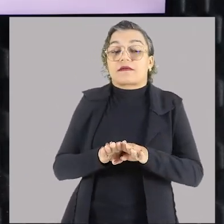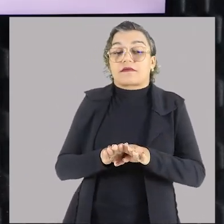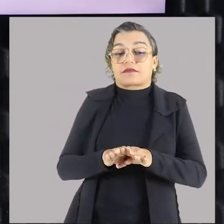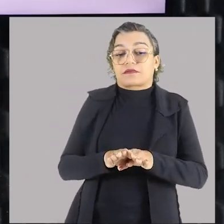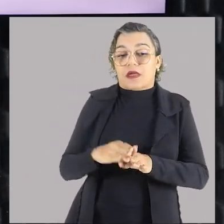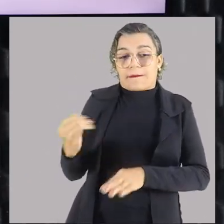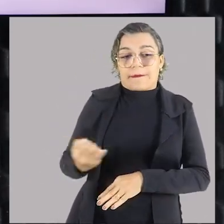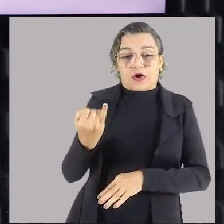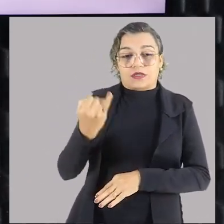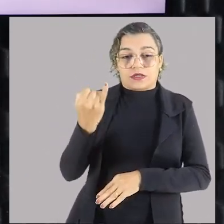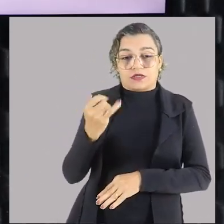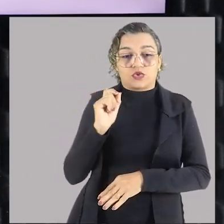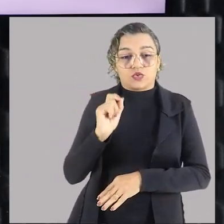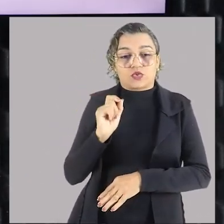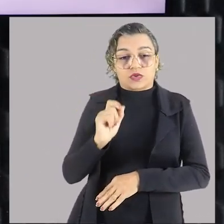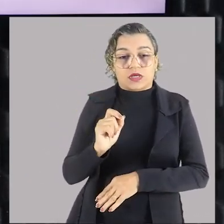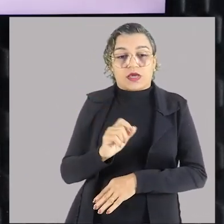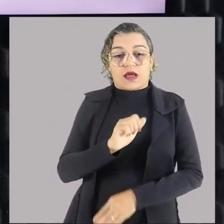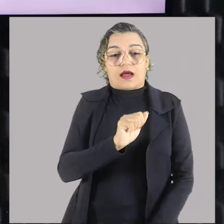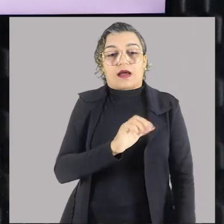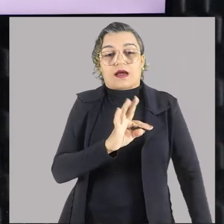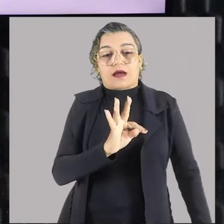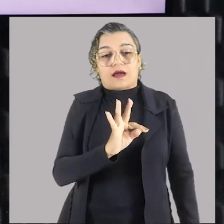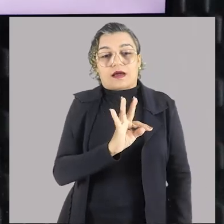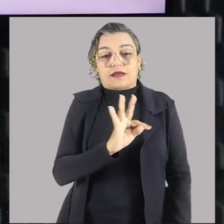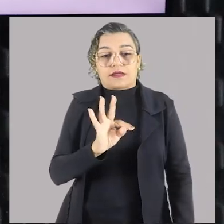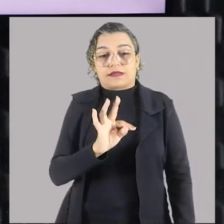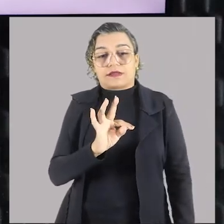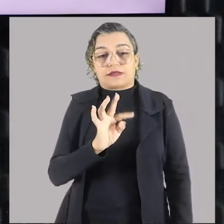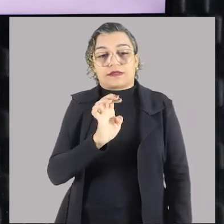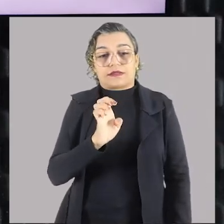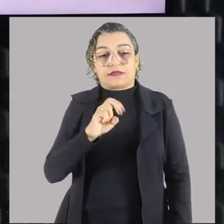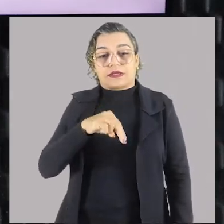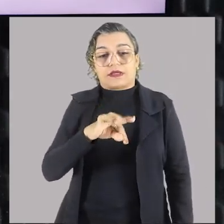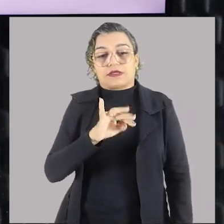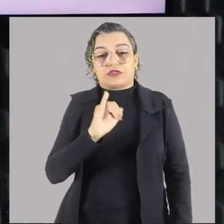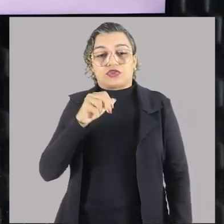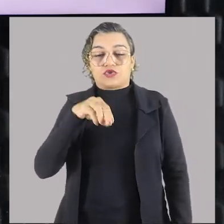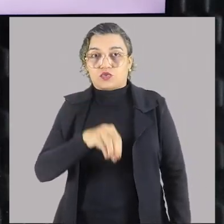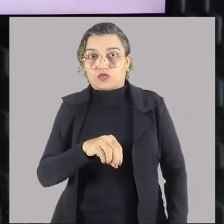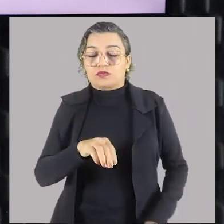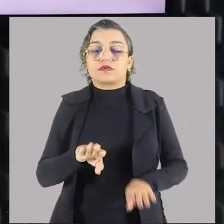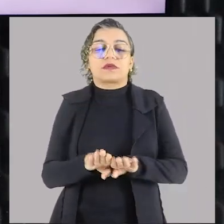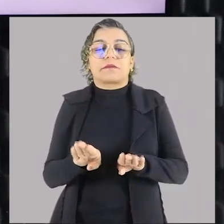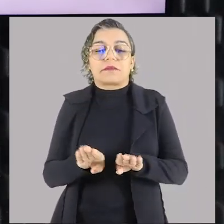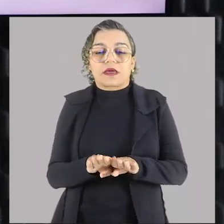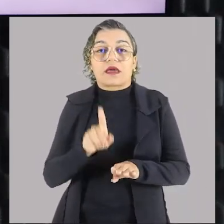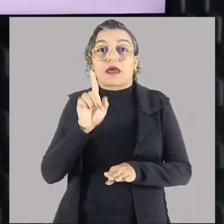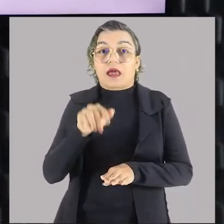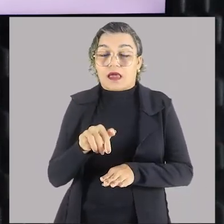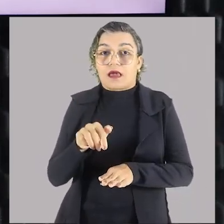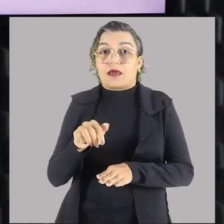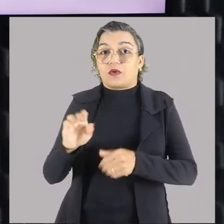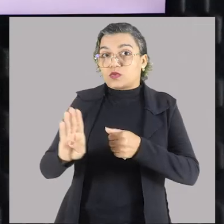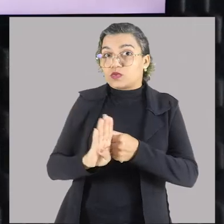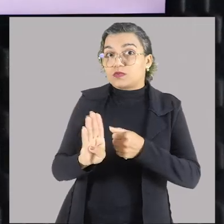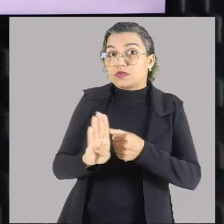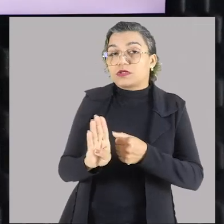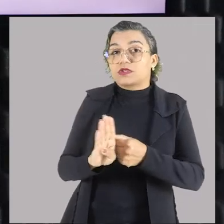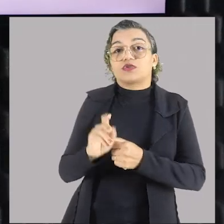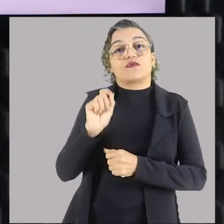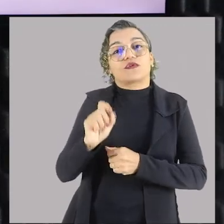para vocês, é que essa palavra farewell, que significa despedida, ele também pode ser usado como um substantivo para falar